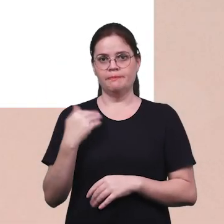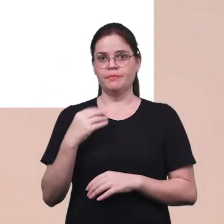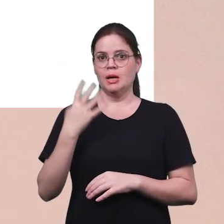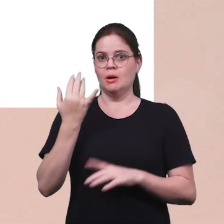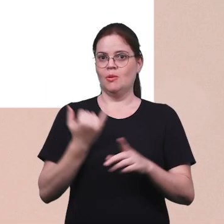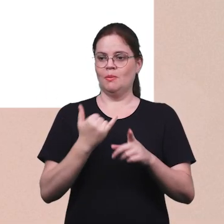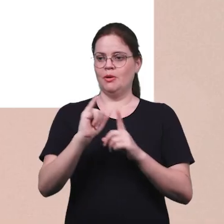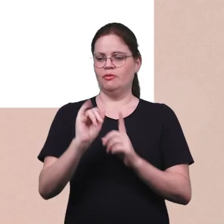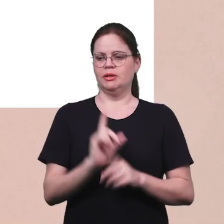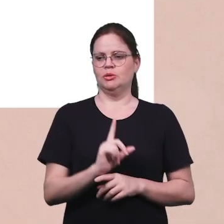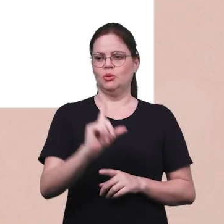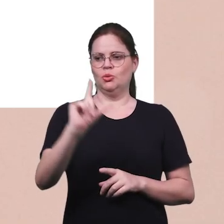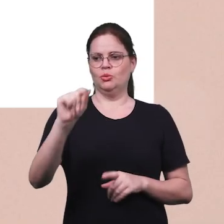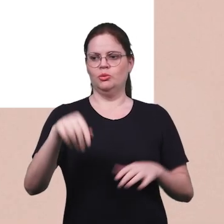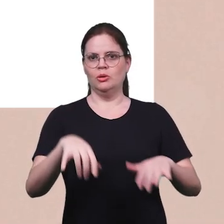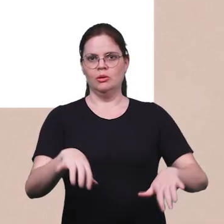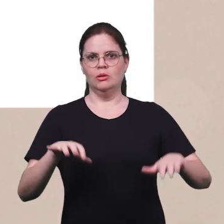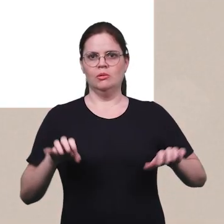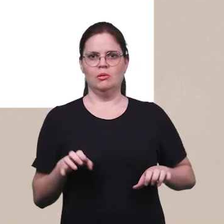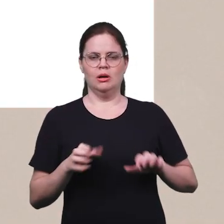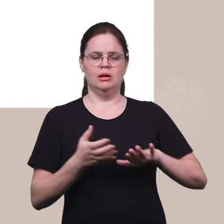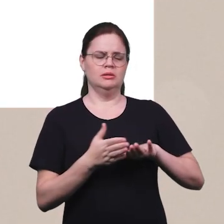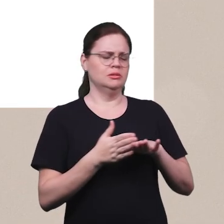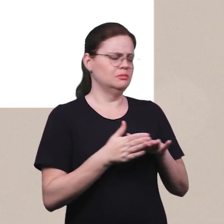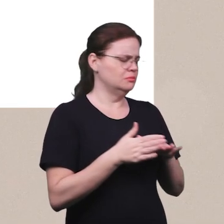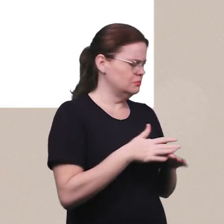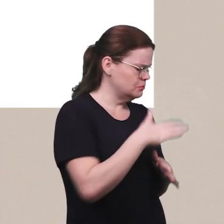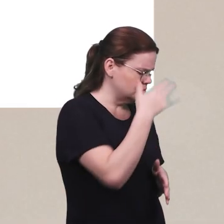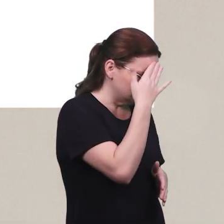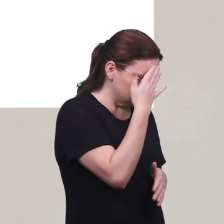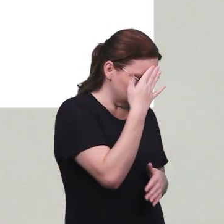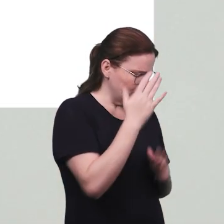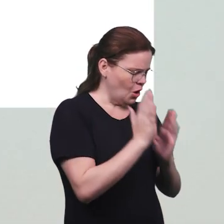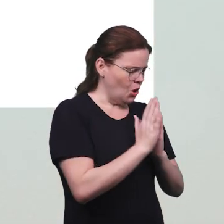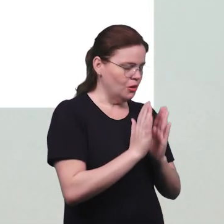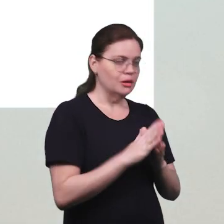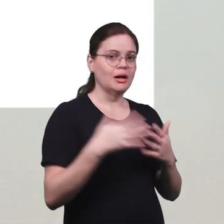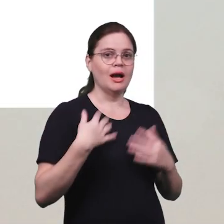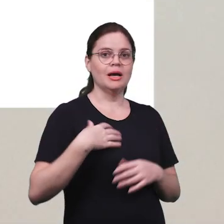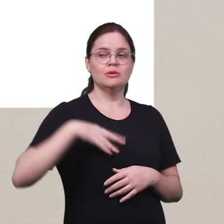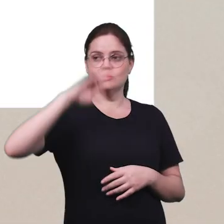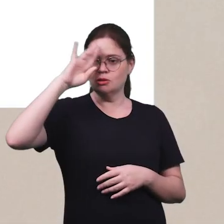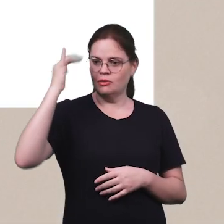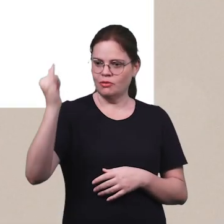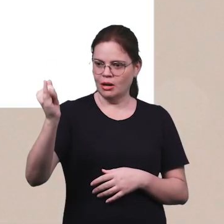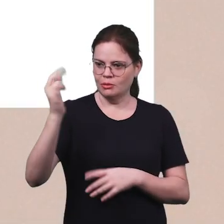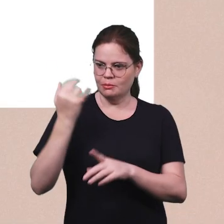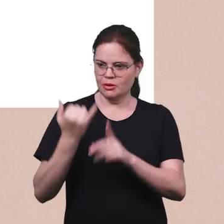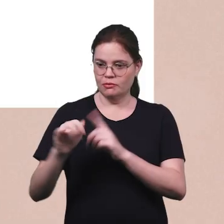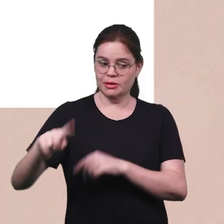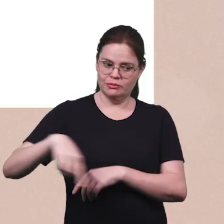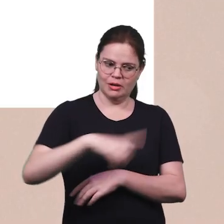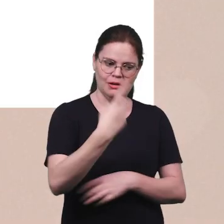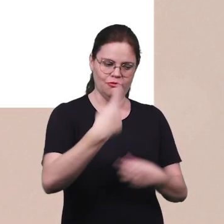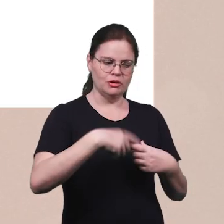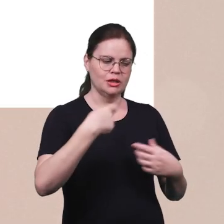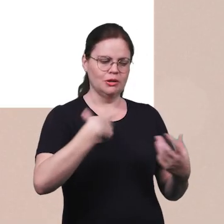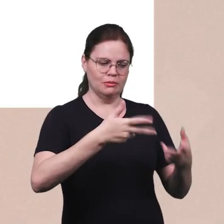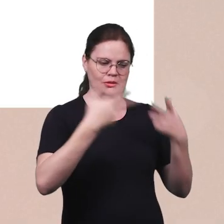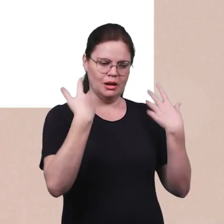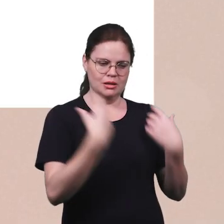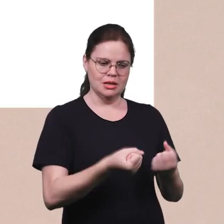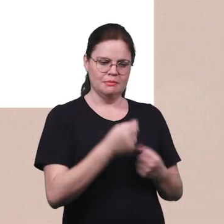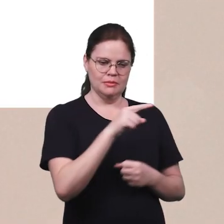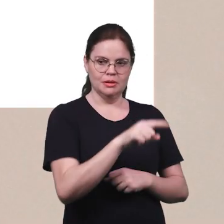é ele e Deus. E ele ora e o Senhor revela o profeta. Volta lá, diz para Ezequias que ouviu a oração dele.